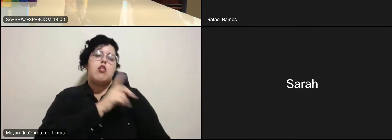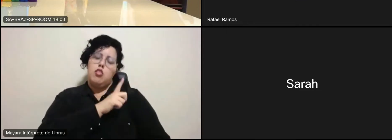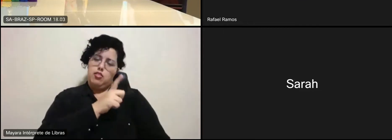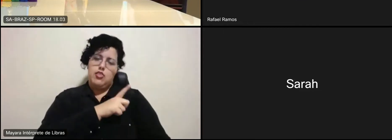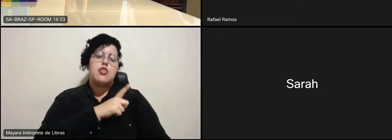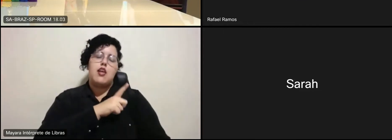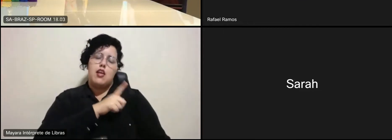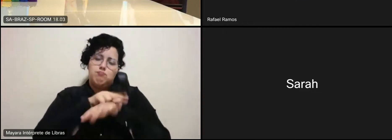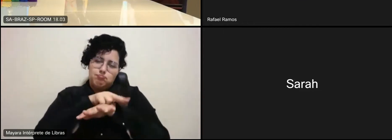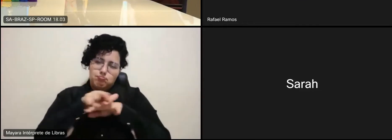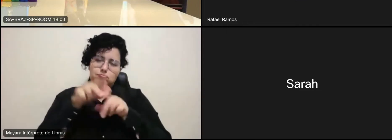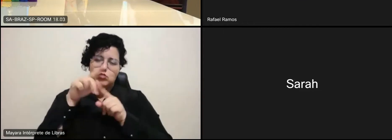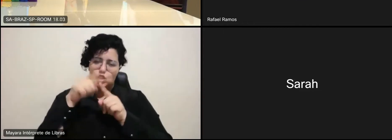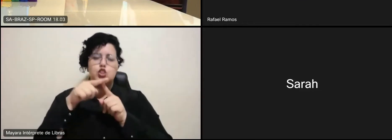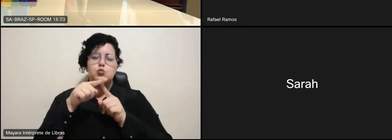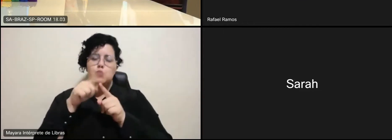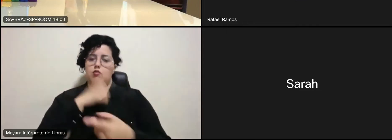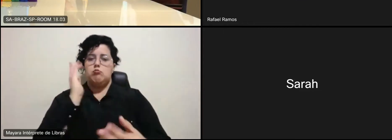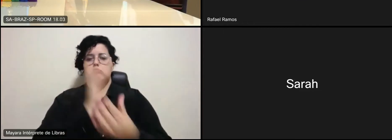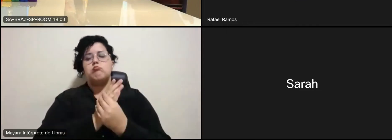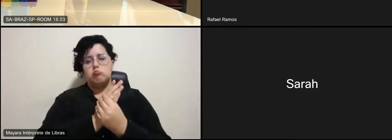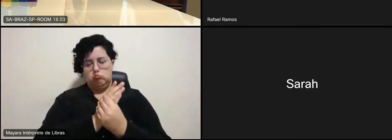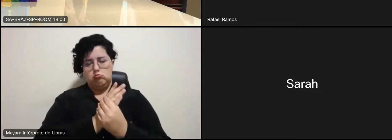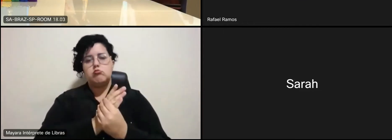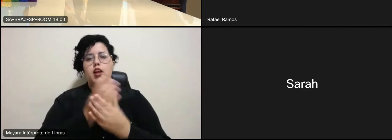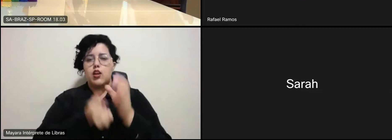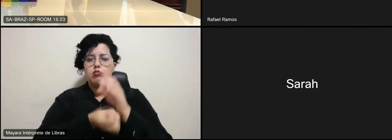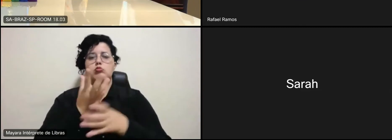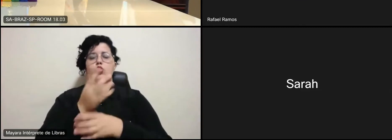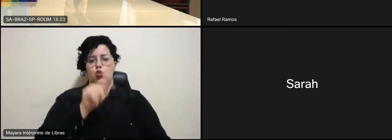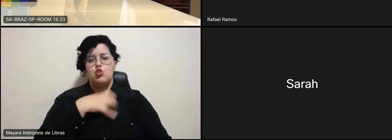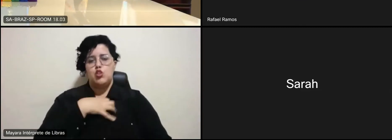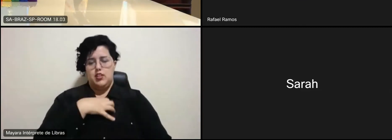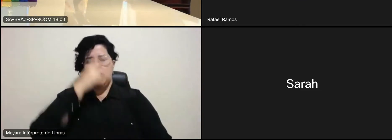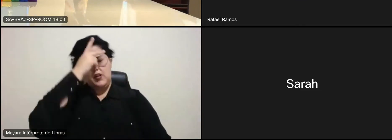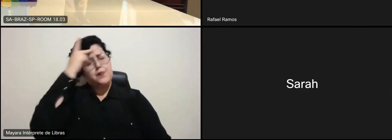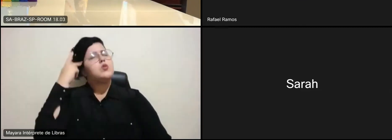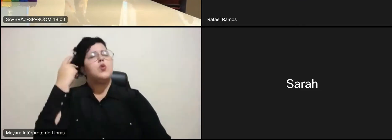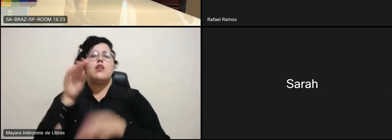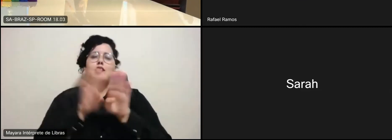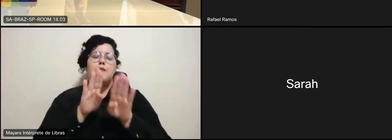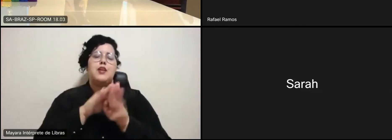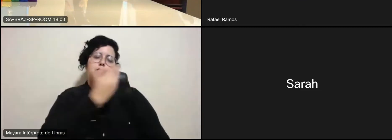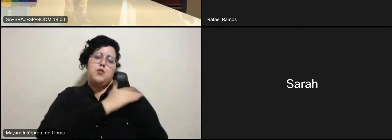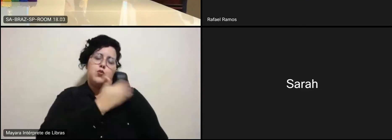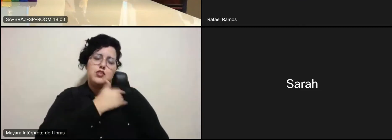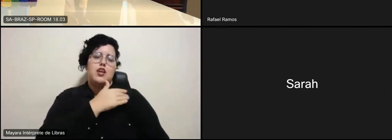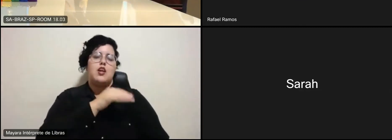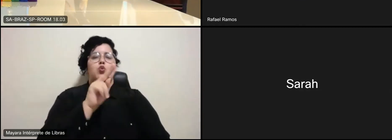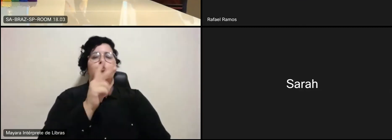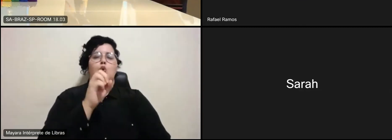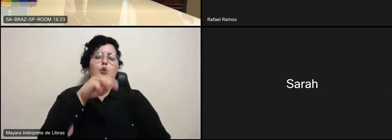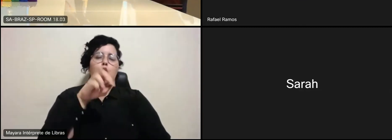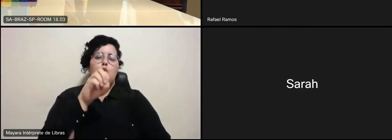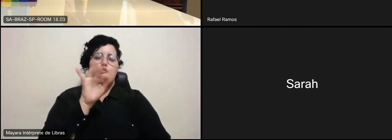com isso, ele tornou, né, com essa equiparação ao racismo, né, ele tornou a homofobia, a transfobia,